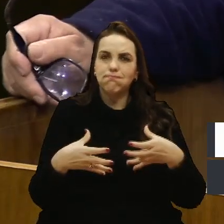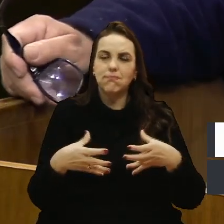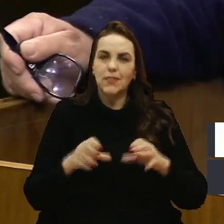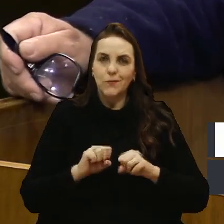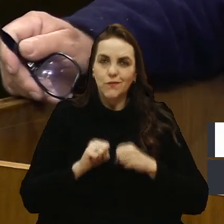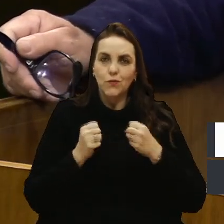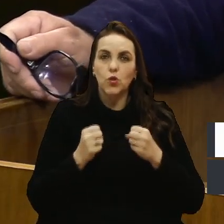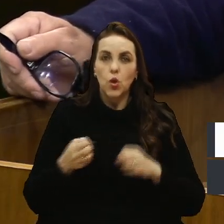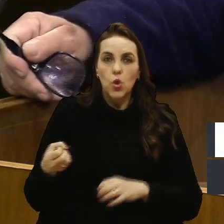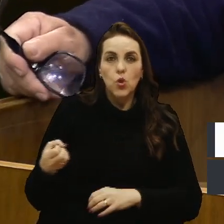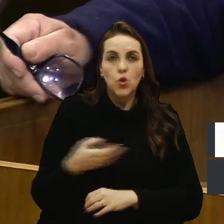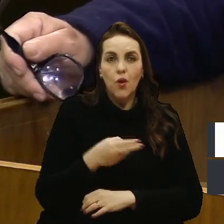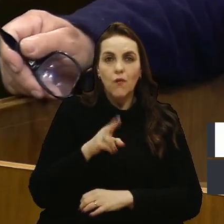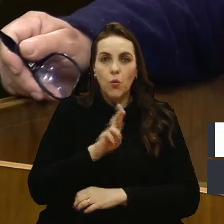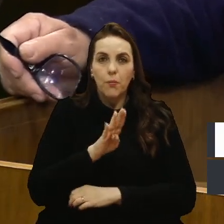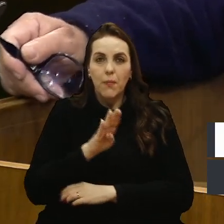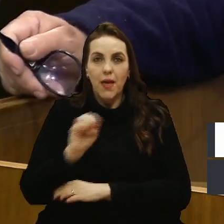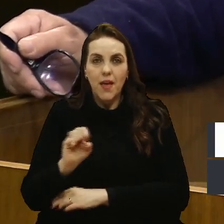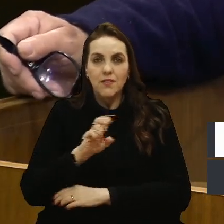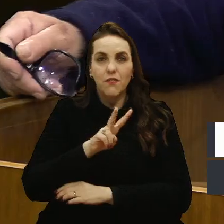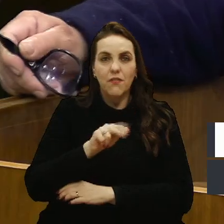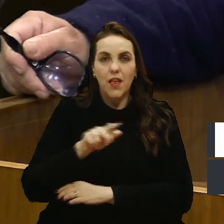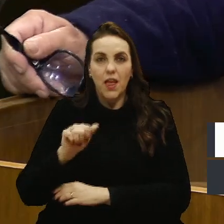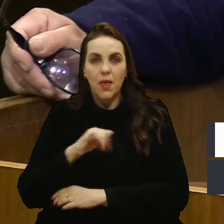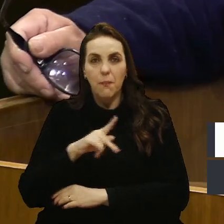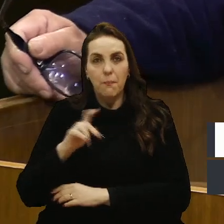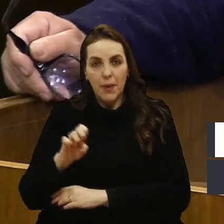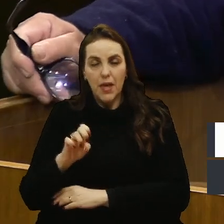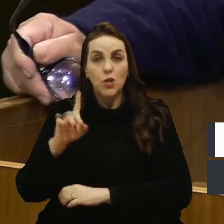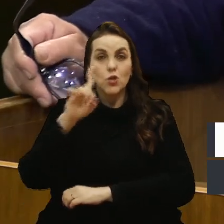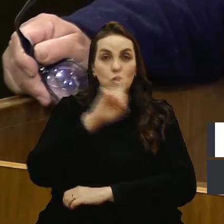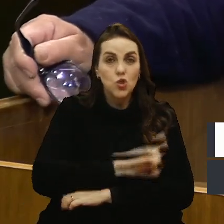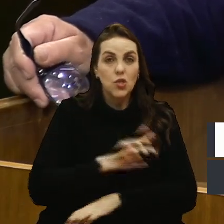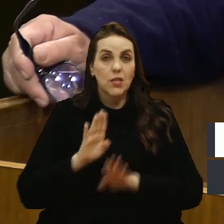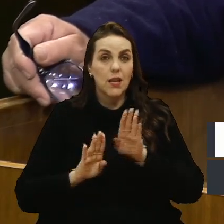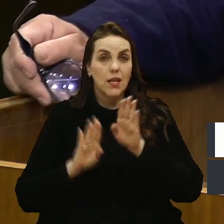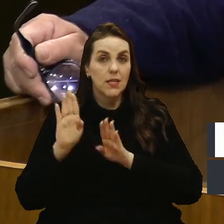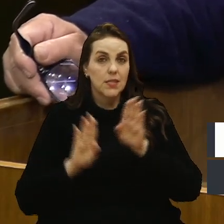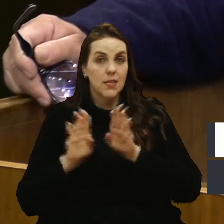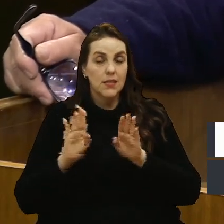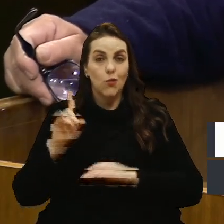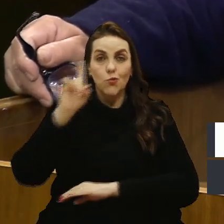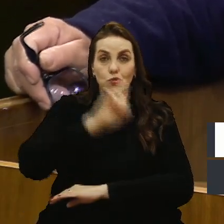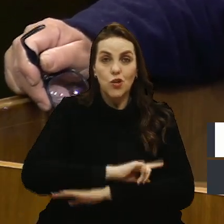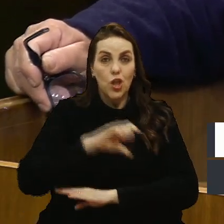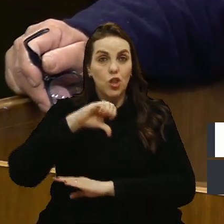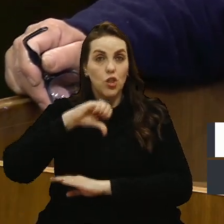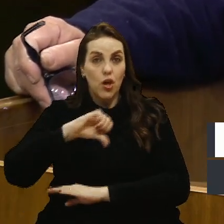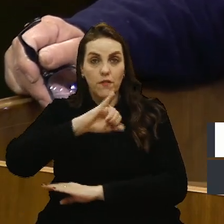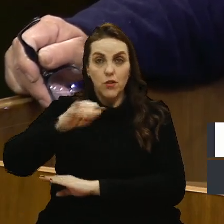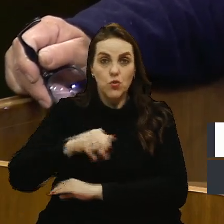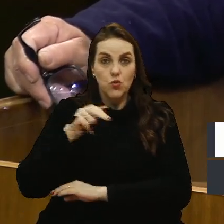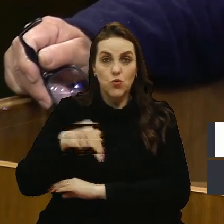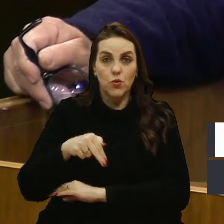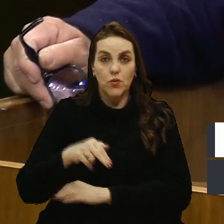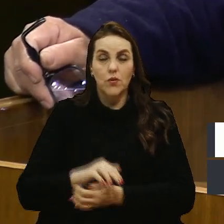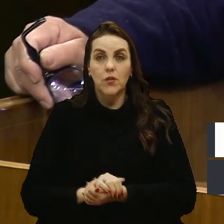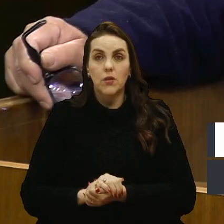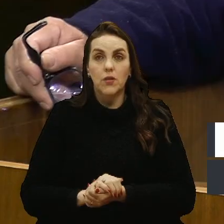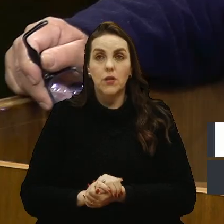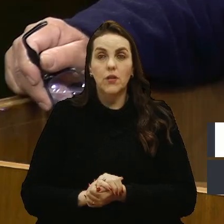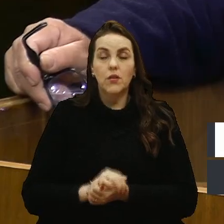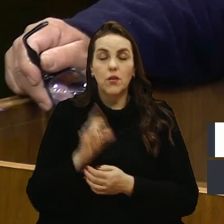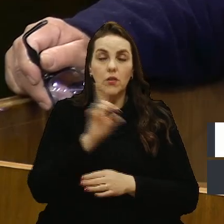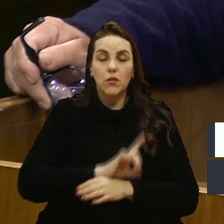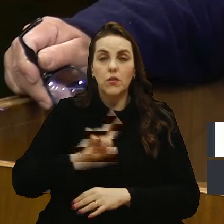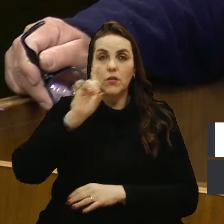a nova UBS do Vila IP com data de licitação, dia 9 de junho. E que, se Deus quiser, nós vamos